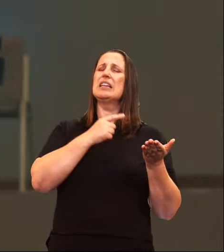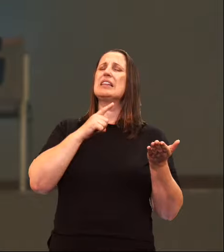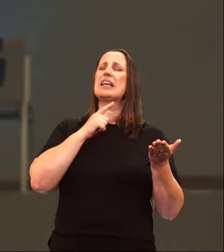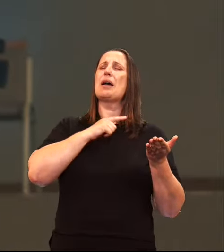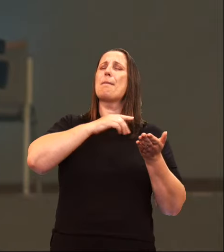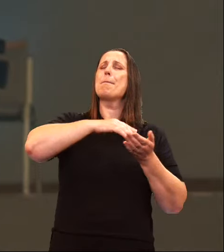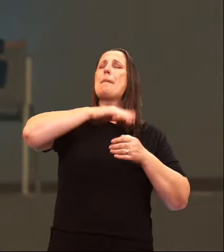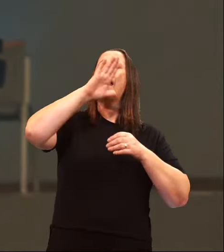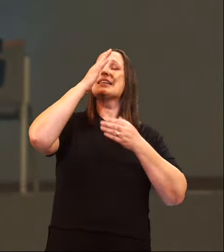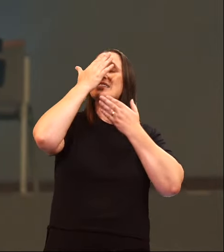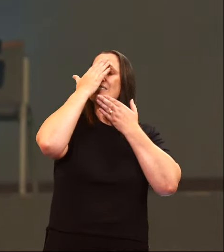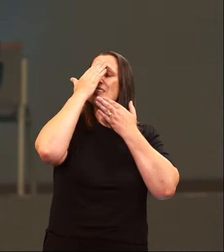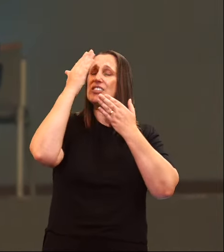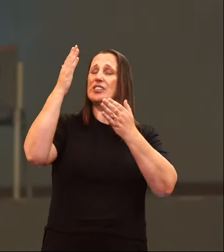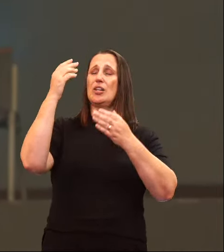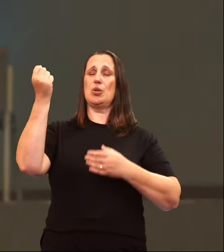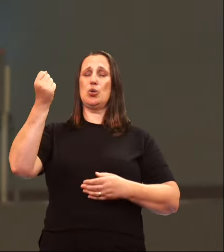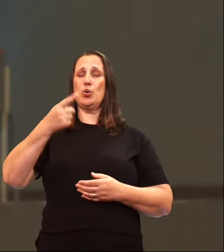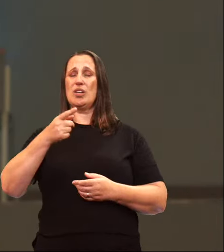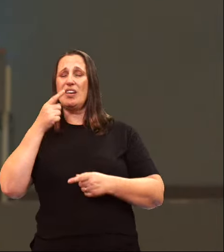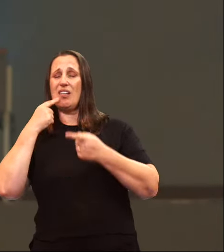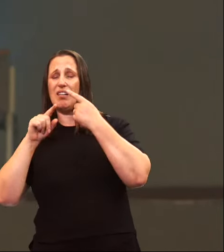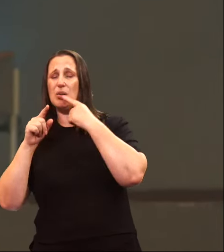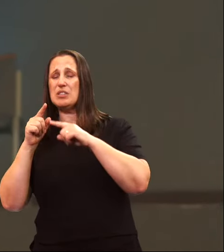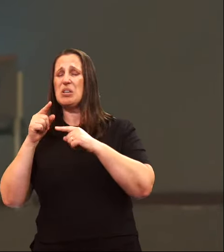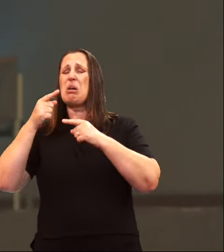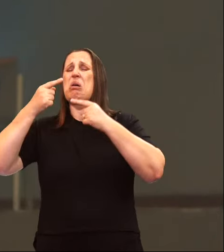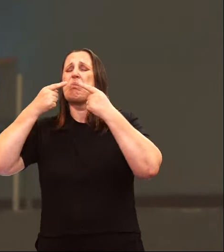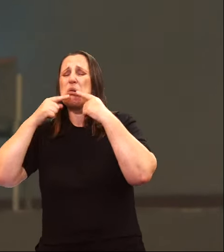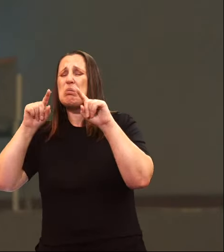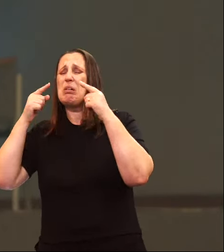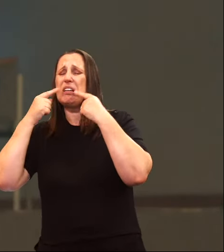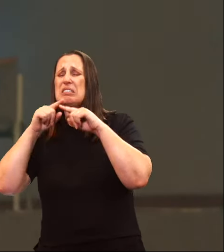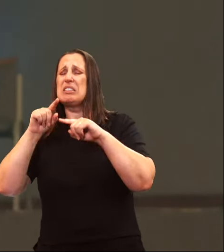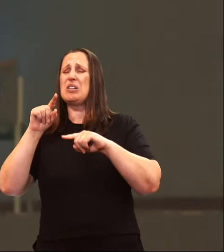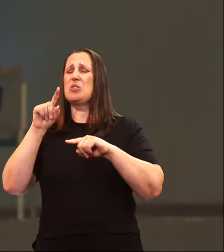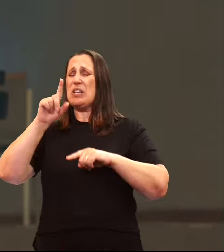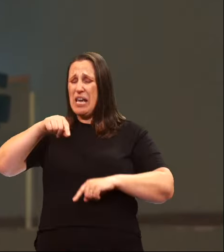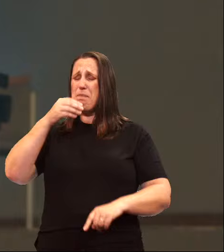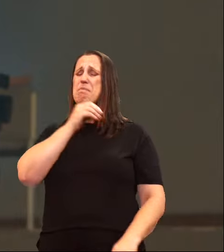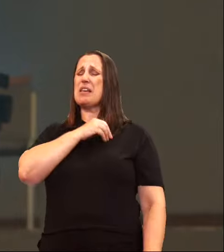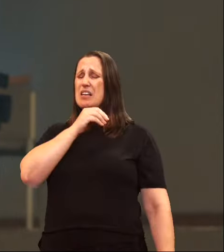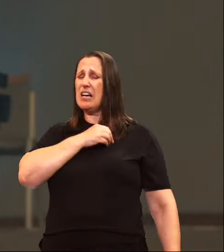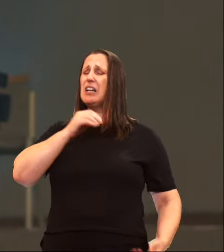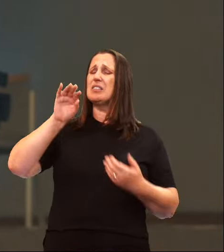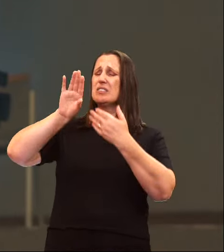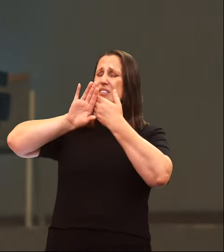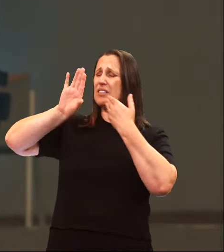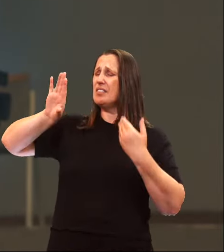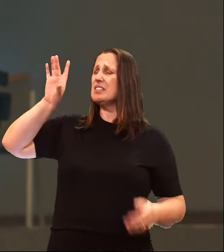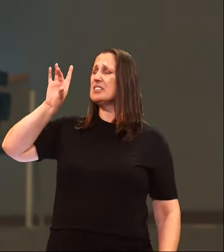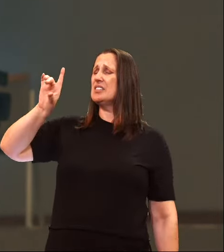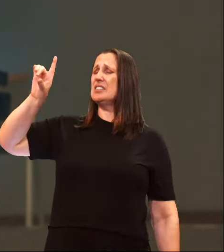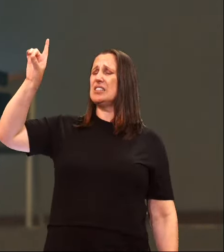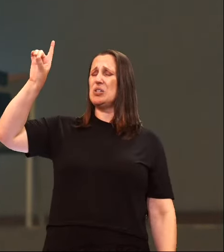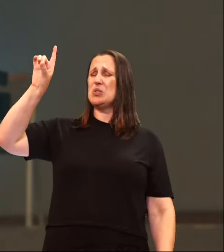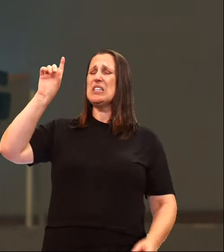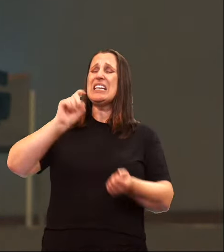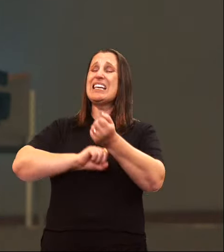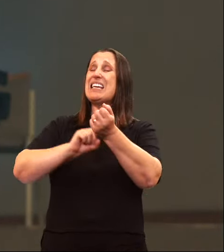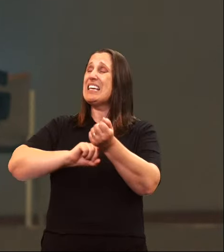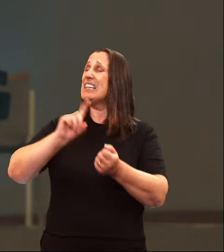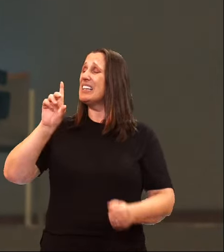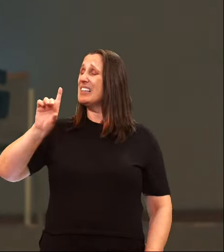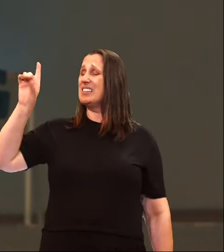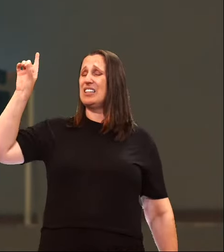reclamação. E que todo tipo de murmuração, que é pecado, que nos afasta de Deus e irrita a Deus, que o